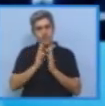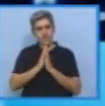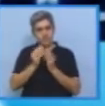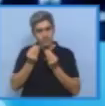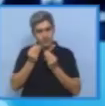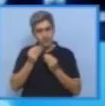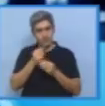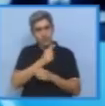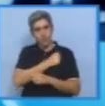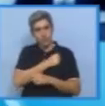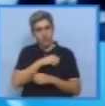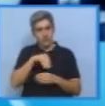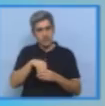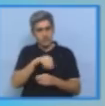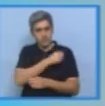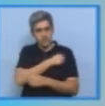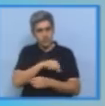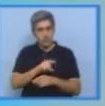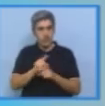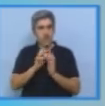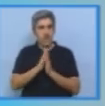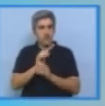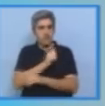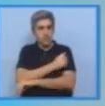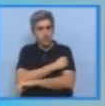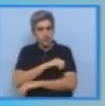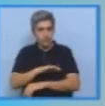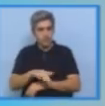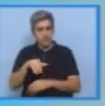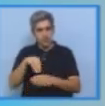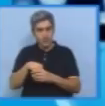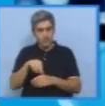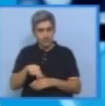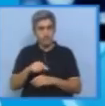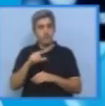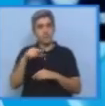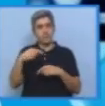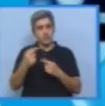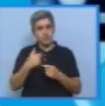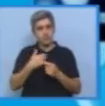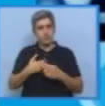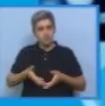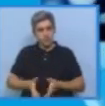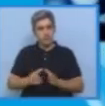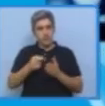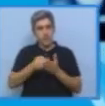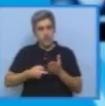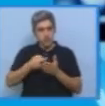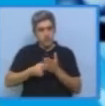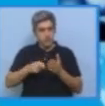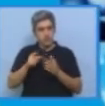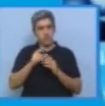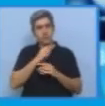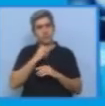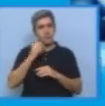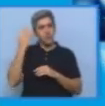seminário doméstico, digamos assim, uma igreja doméstica. Depois eu nasci nas Caldas da Rainha e o prior na